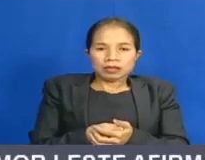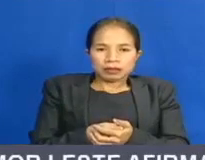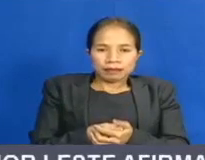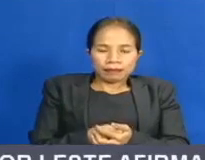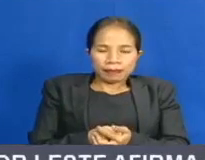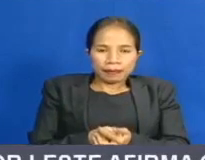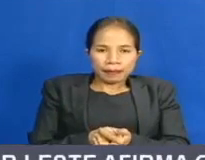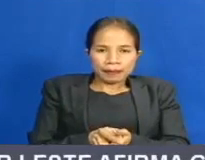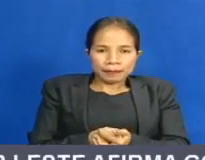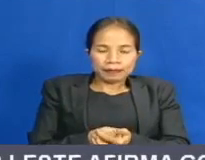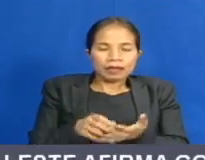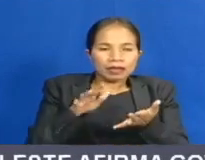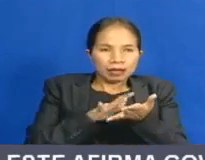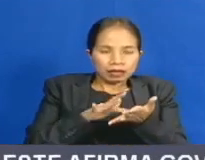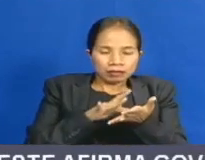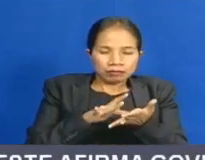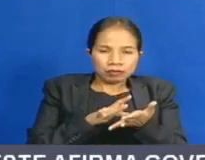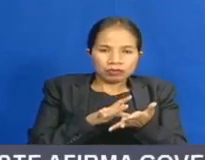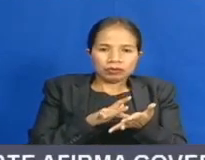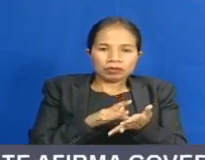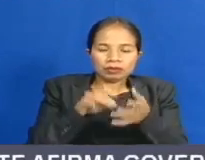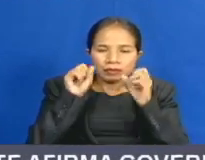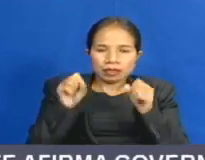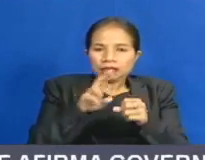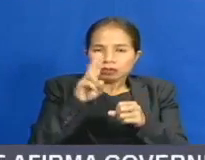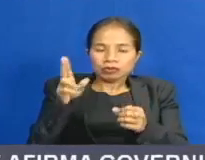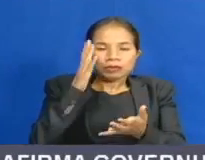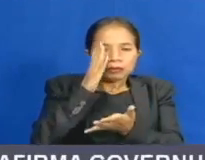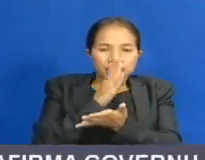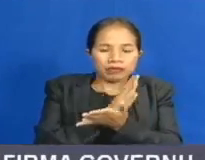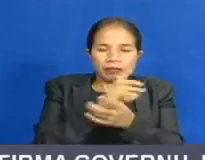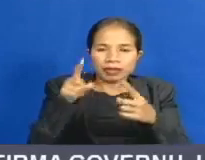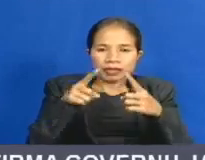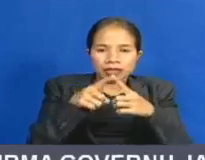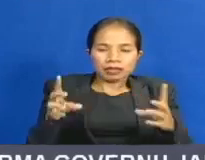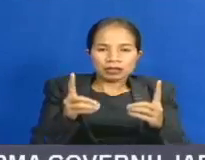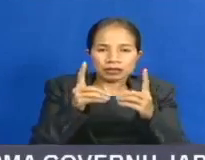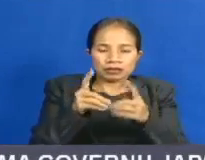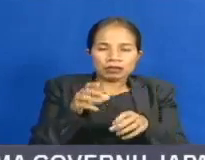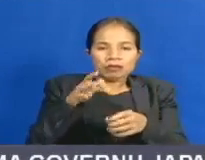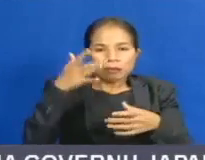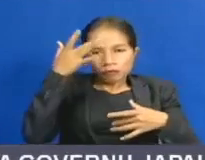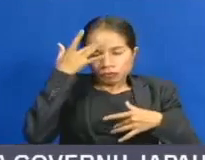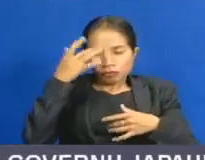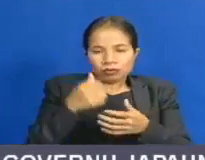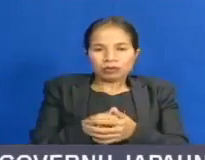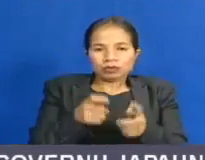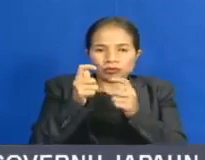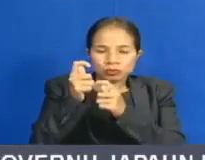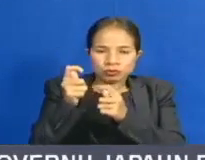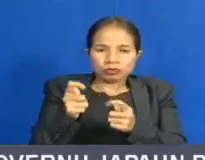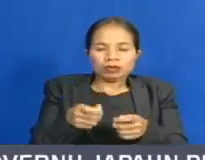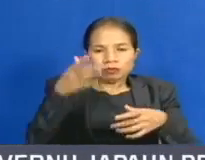bakteria. Tipo medicamento antibiótico mos bele uza ba prevene ben hira acontece infeksão bakteria tuir kondisão